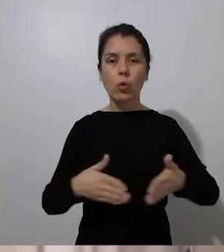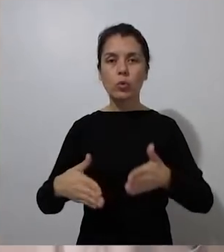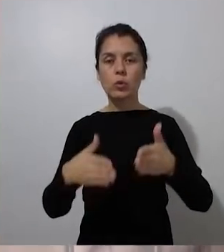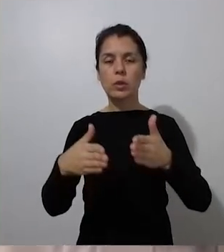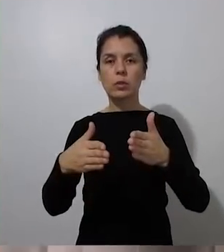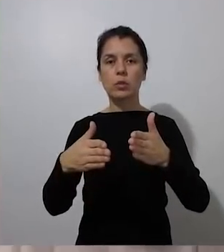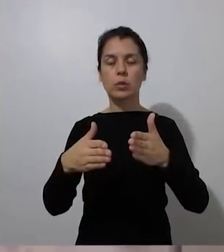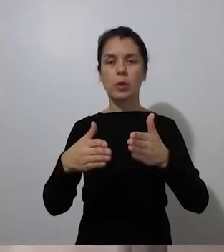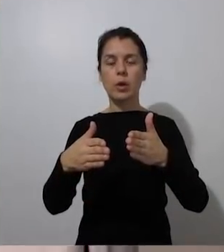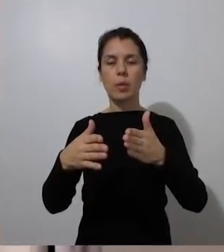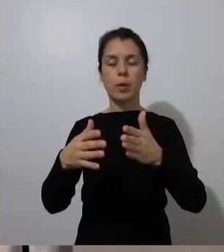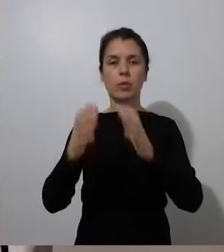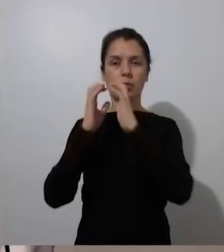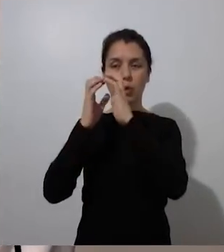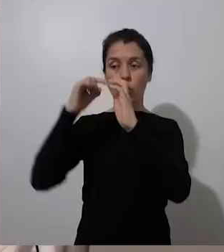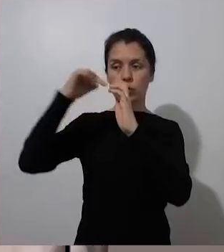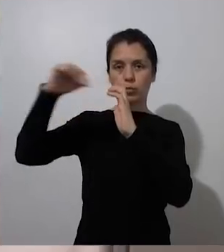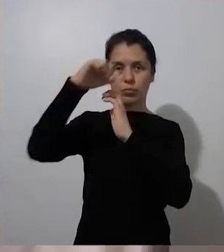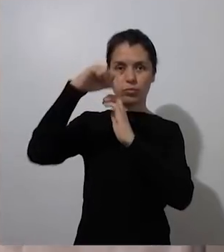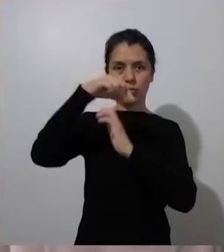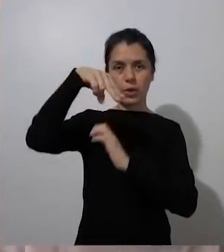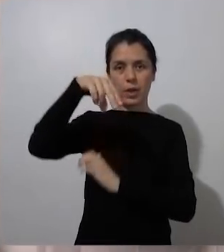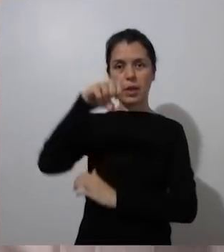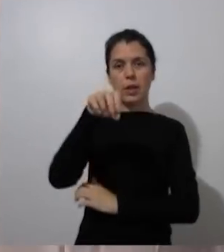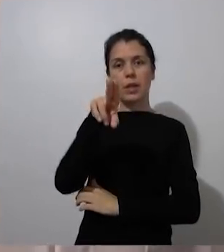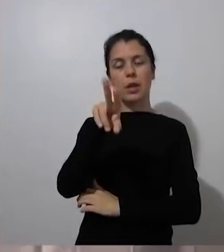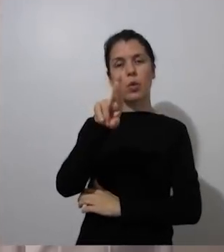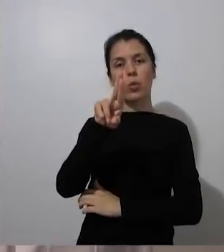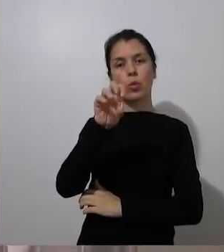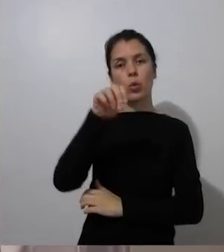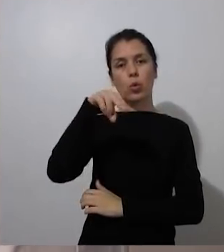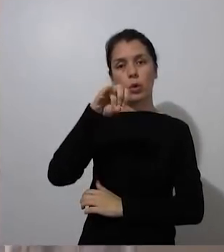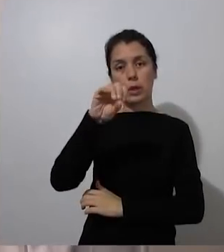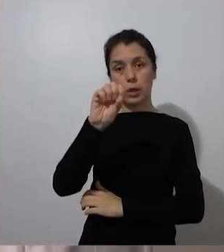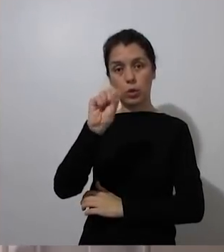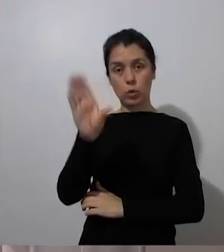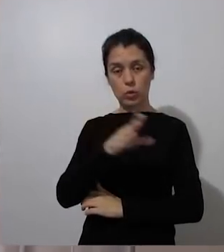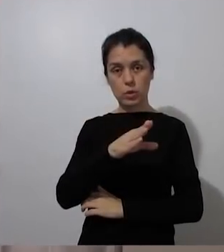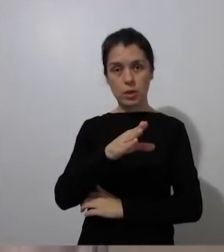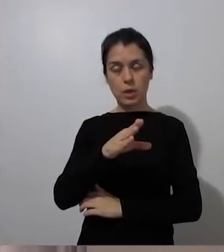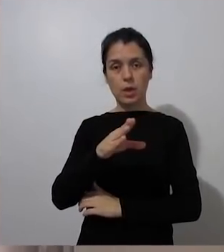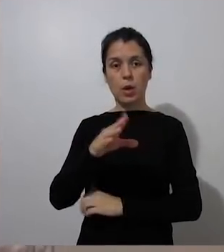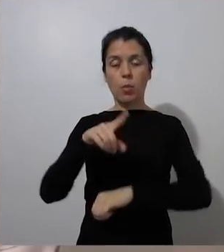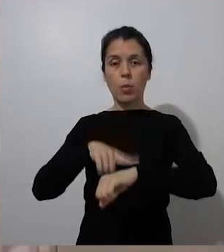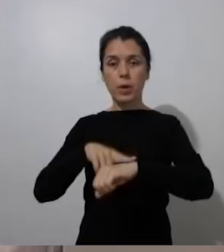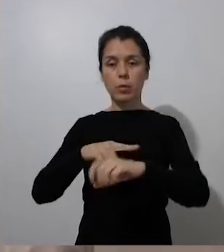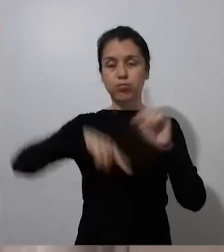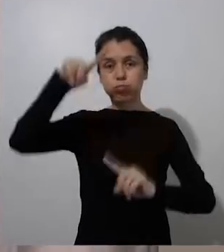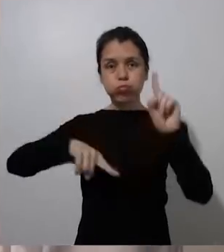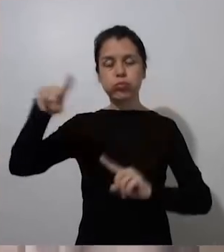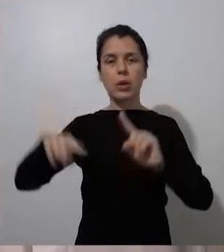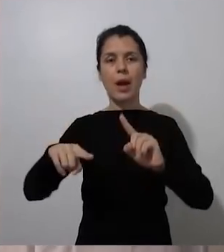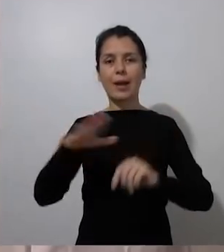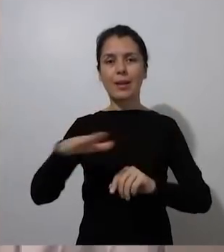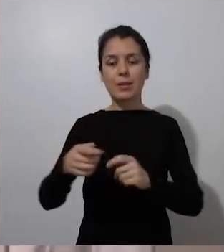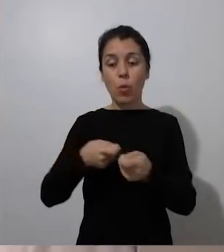direcionados por neurônios dopaminérgicos, né? E regulam as emoções agradáveis. Nós vamos entender que um surto psicótico é o aumento da dopamina, onde a criança